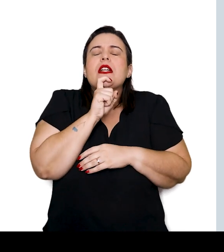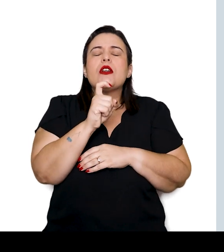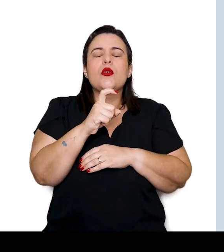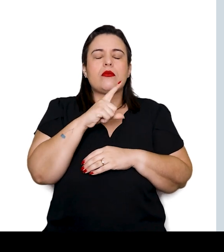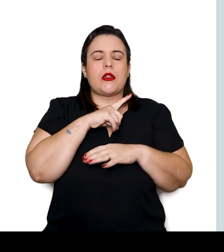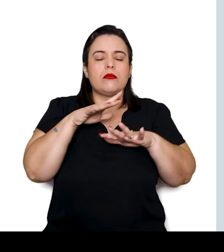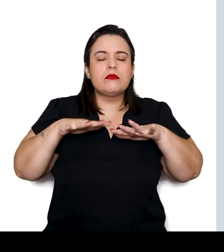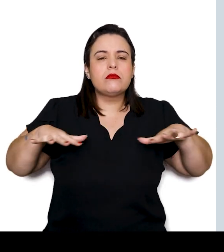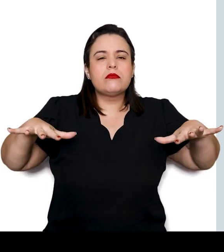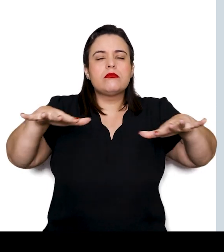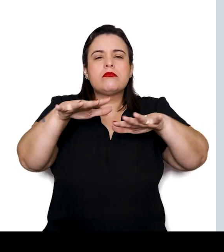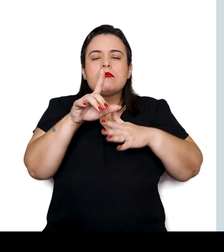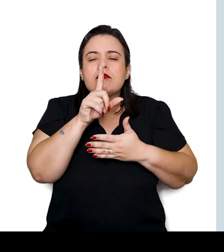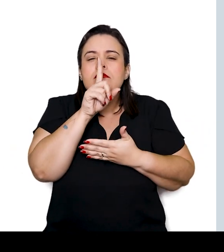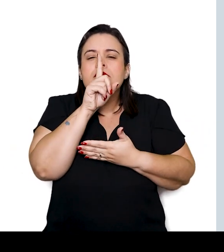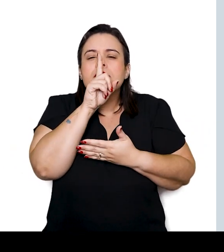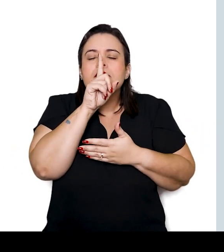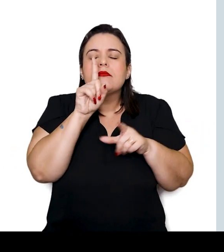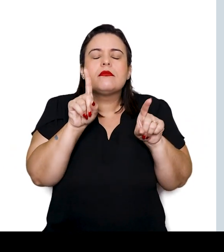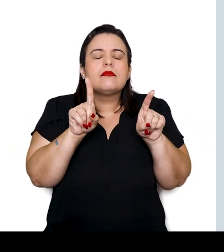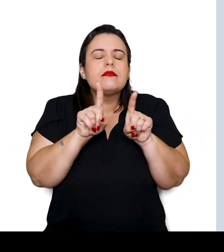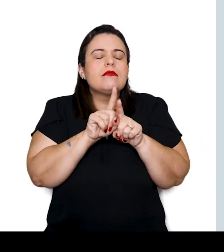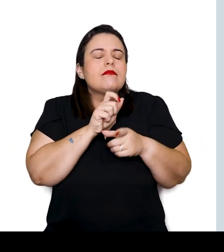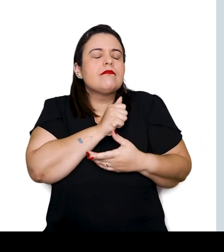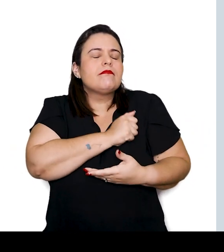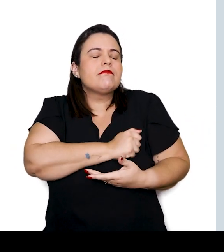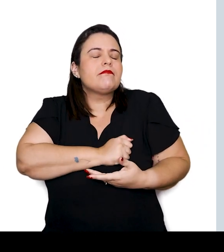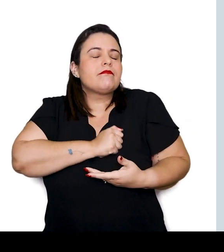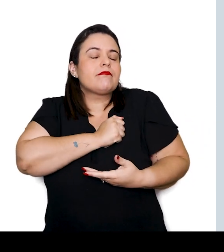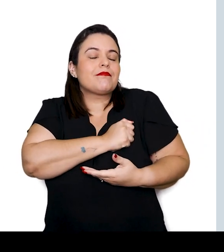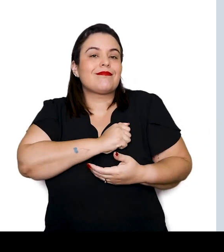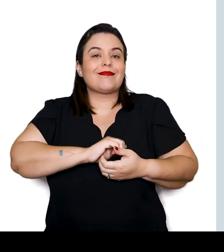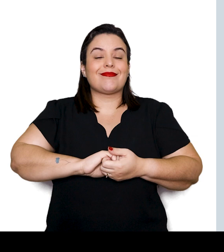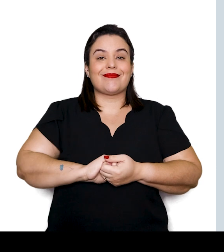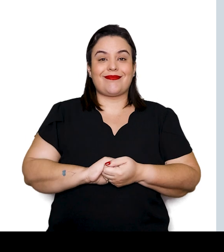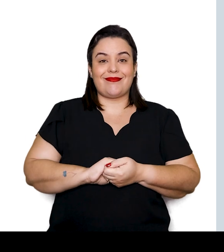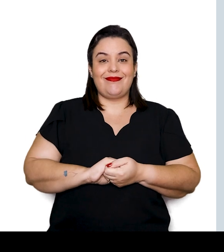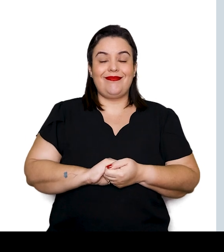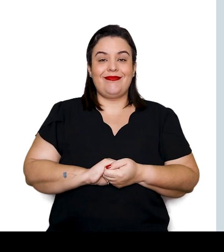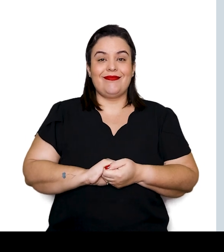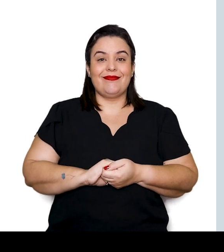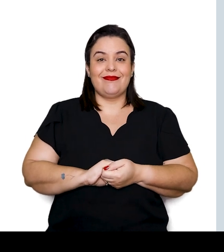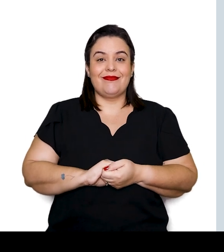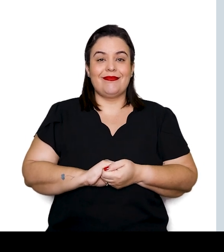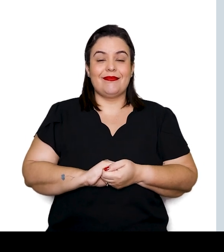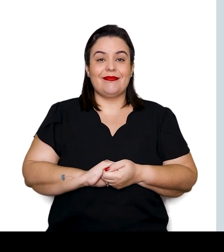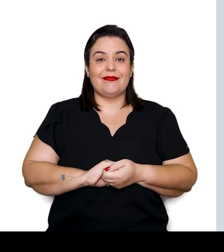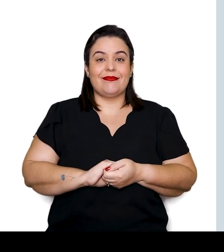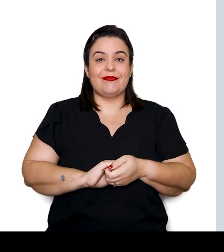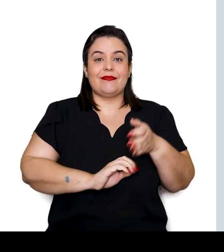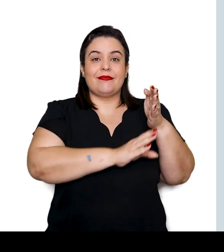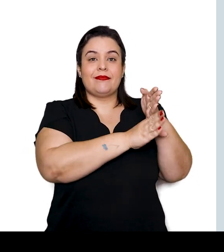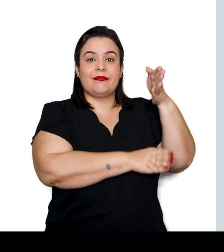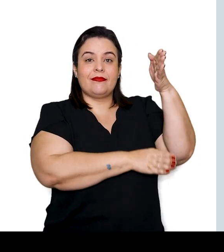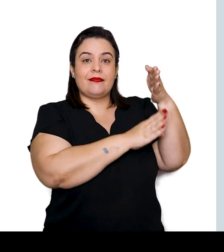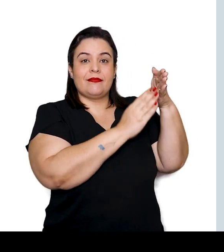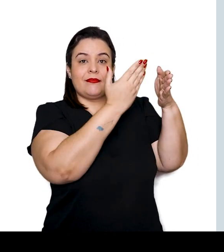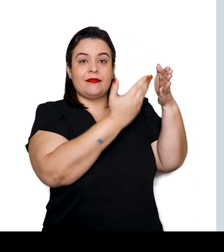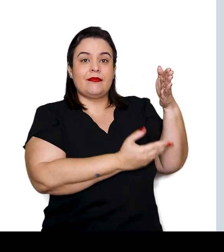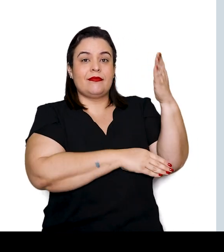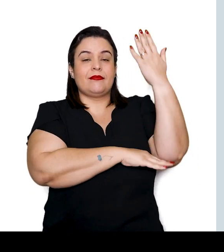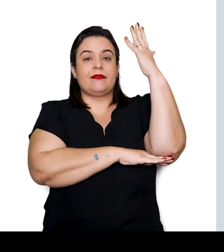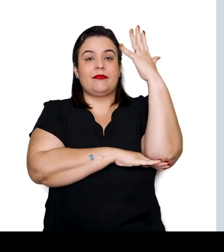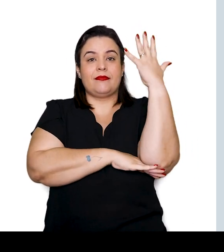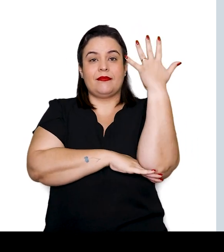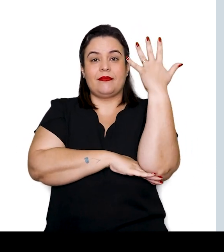frios que criam uma atmosfera silenciosa e melancólica. Em primeiro plano, no lado esquerdo da